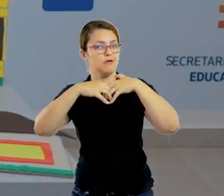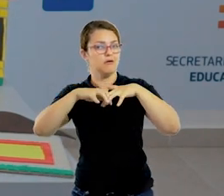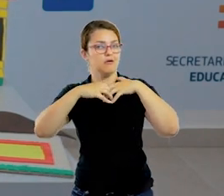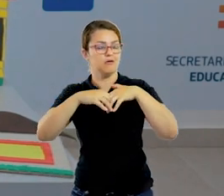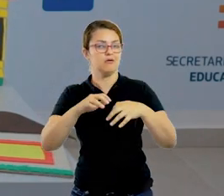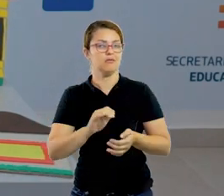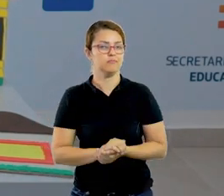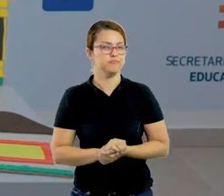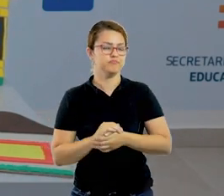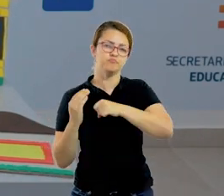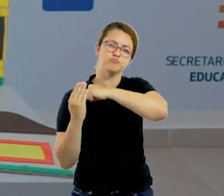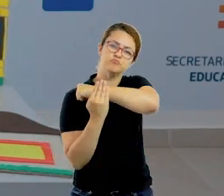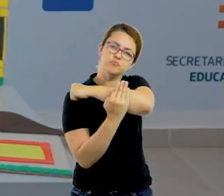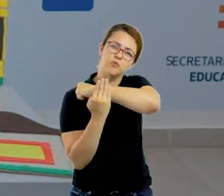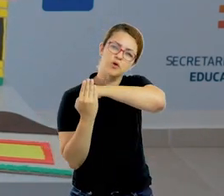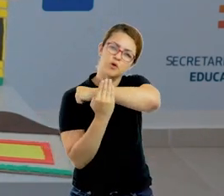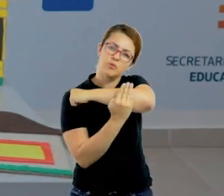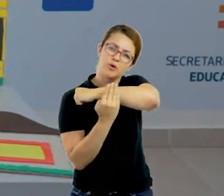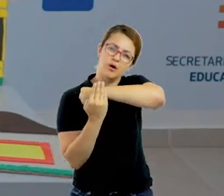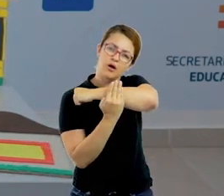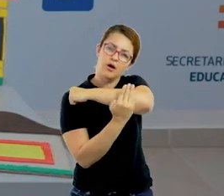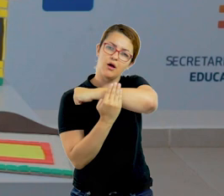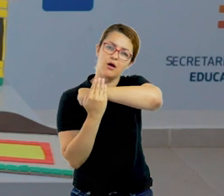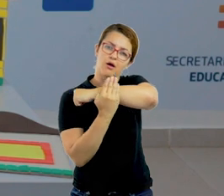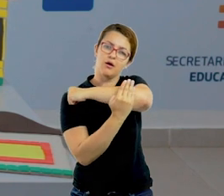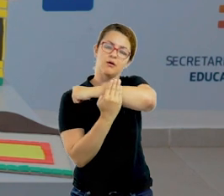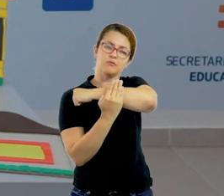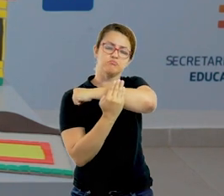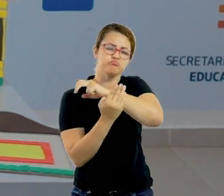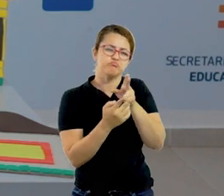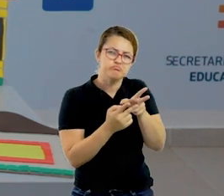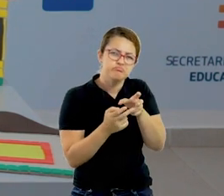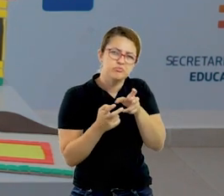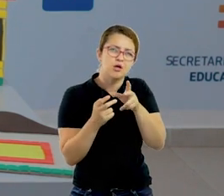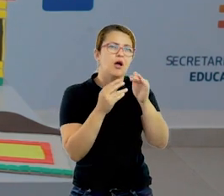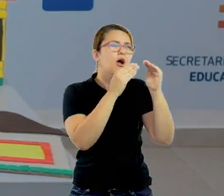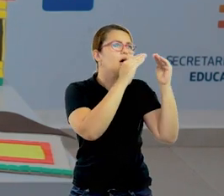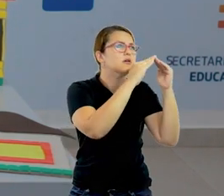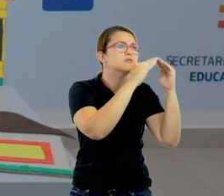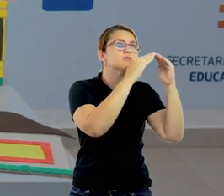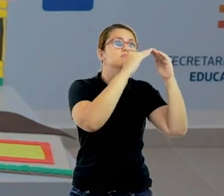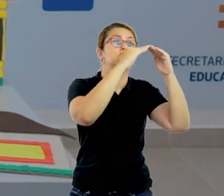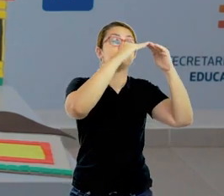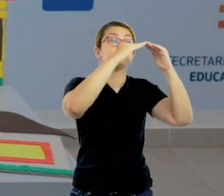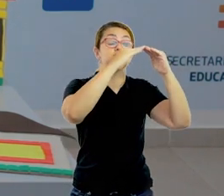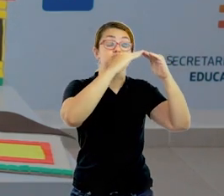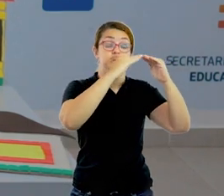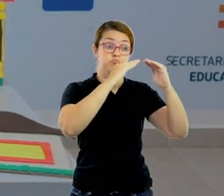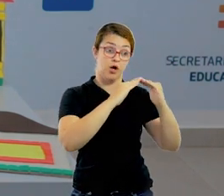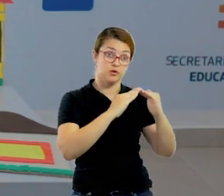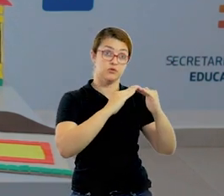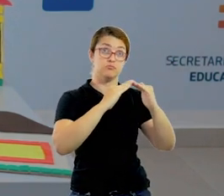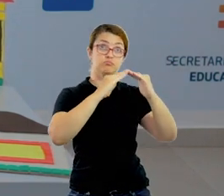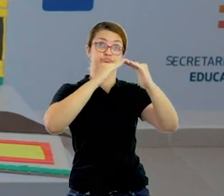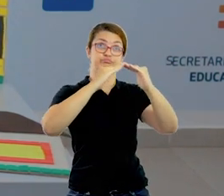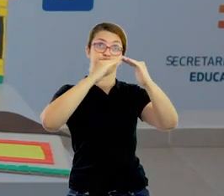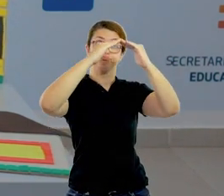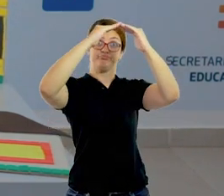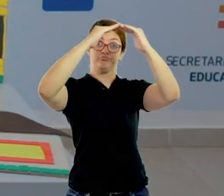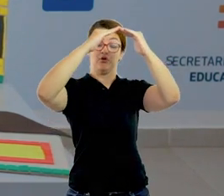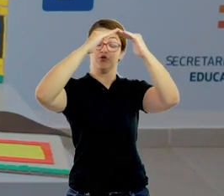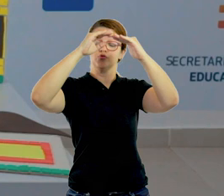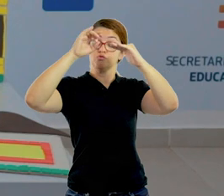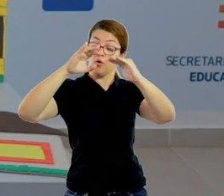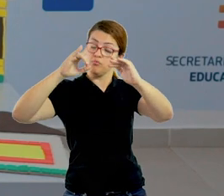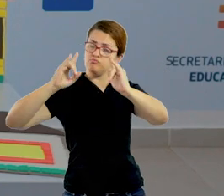Então, olha no seu bairro, olha os formatos de casas que há diferentes no seu bairro. Há casas de 2 andares, há